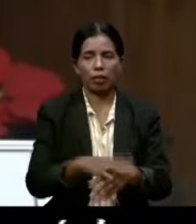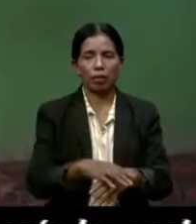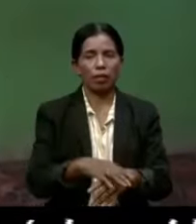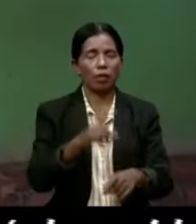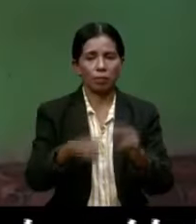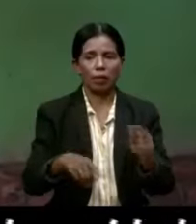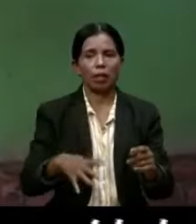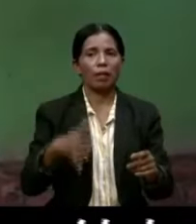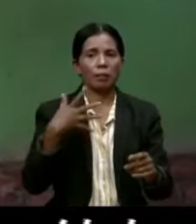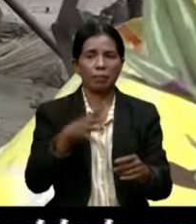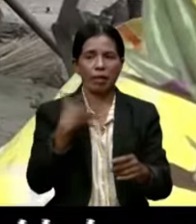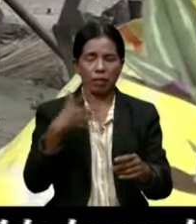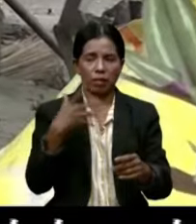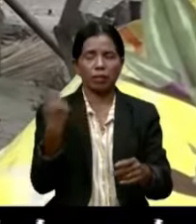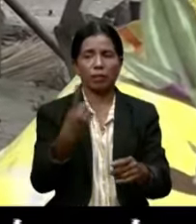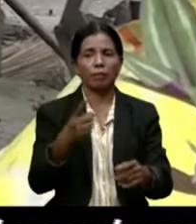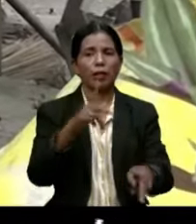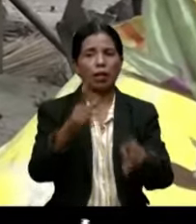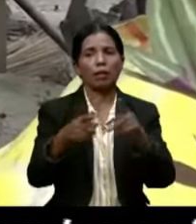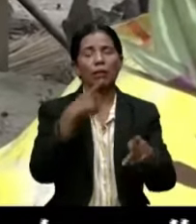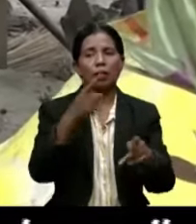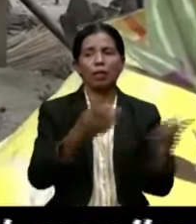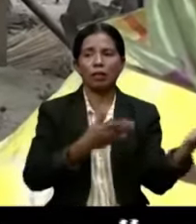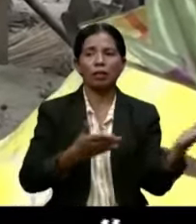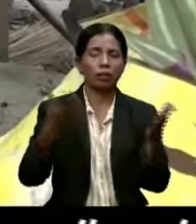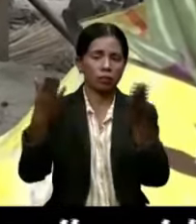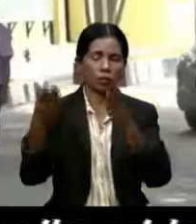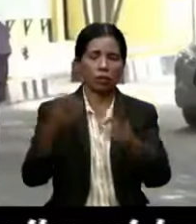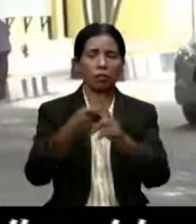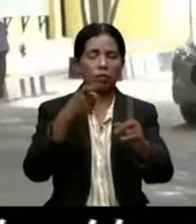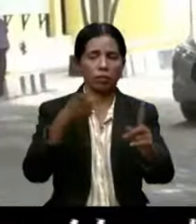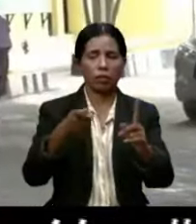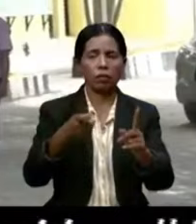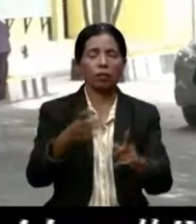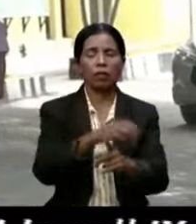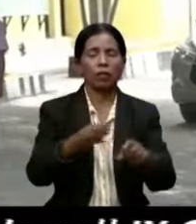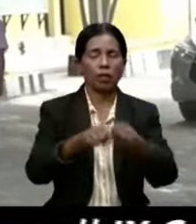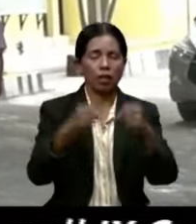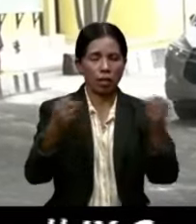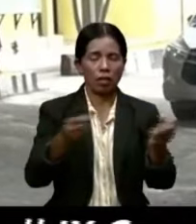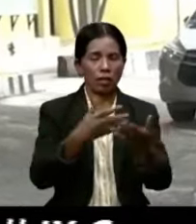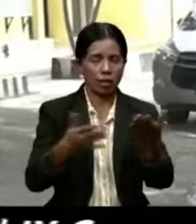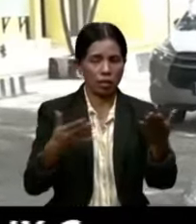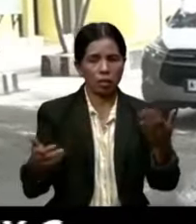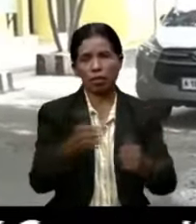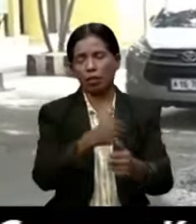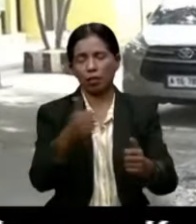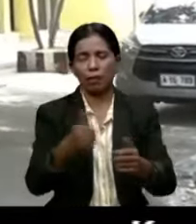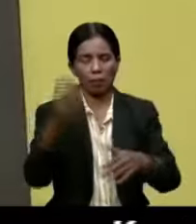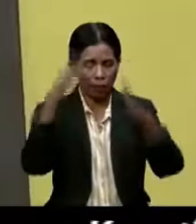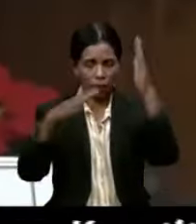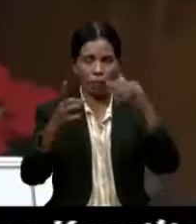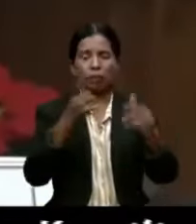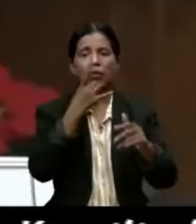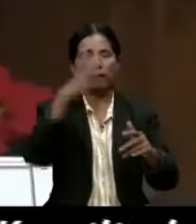semai. Além de ne comunidade Siramos, dado fio batrafo liu capacidade ho dia estraga equipamentos balon. Problema ida